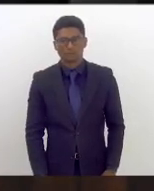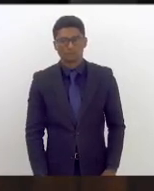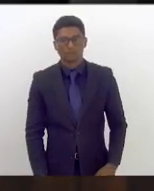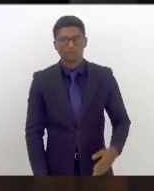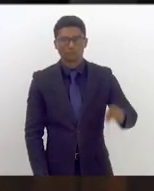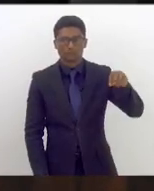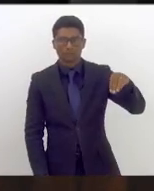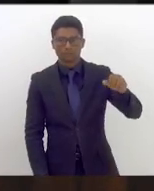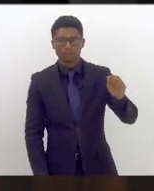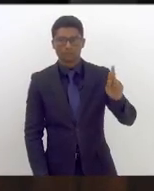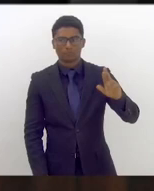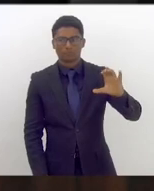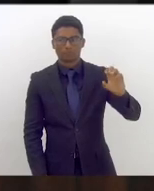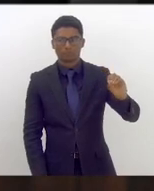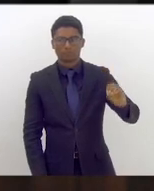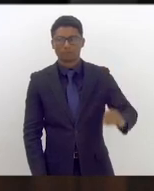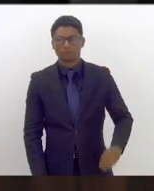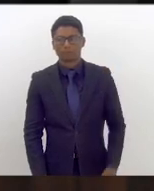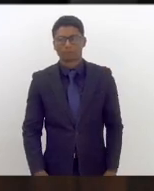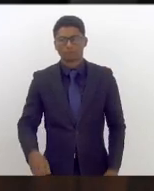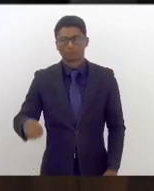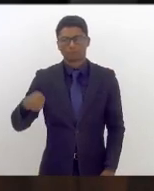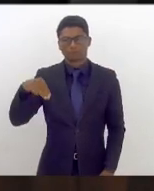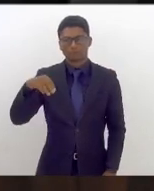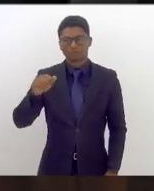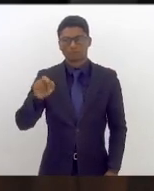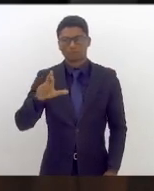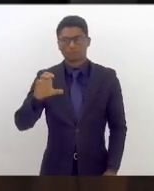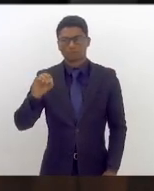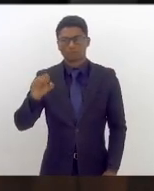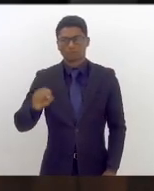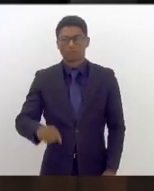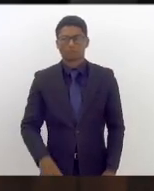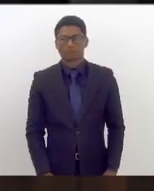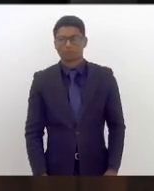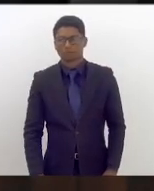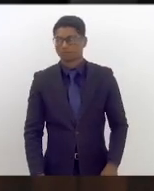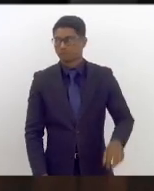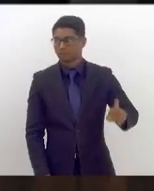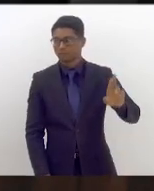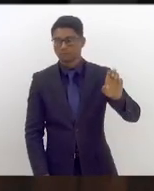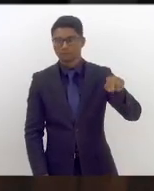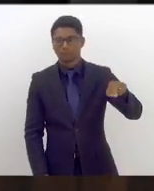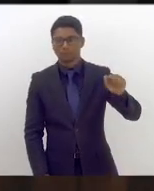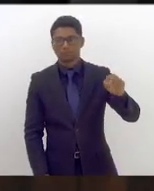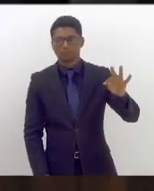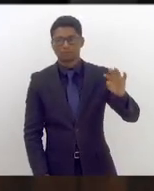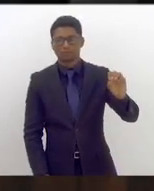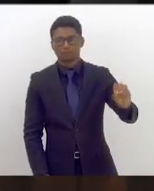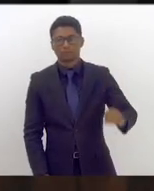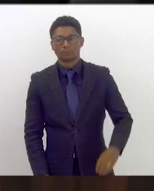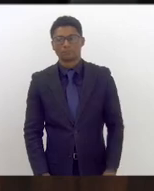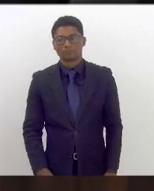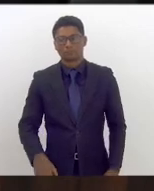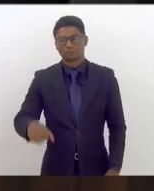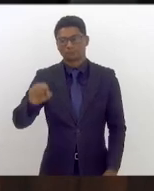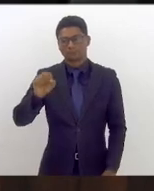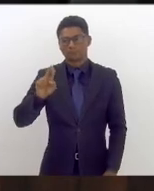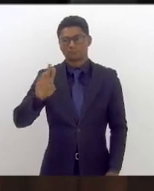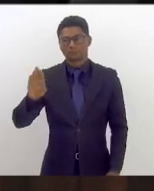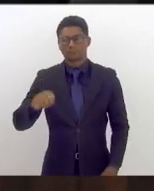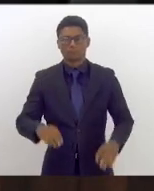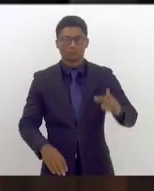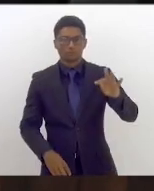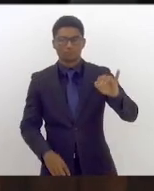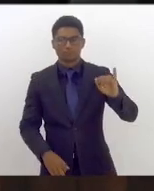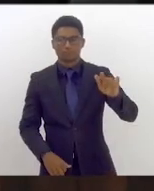canela Marcos Abraão Marcos Miller Renato Zaca Subtenente Bernardo Thiago